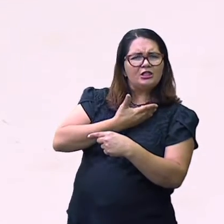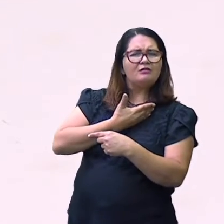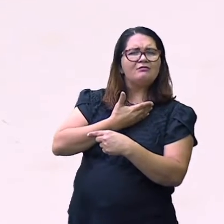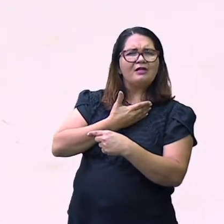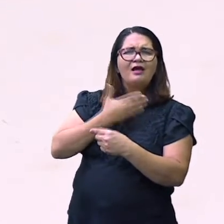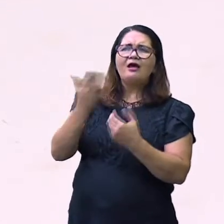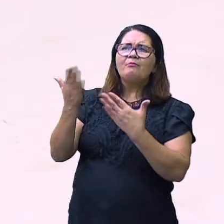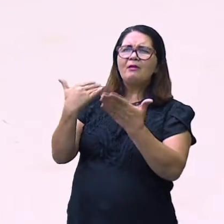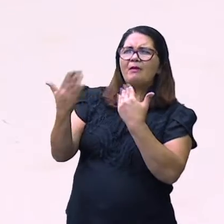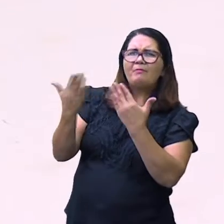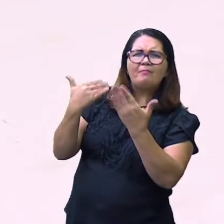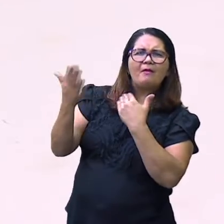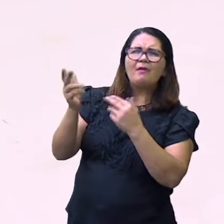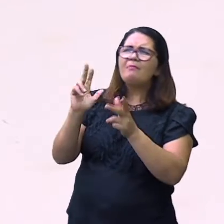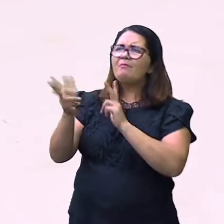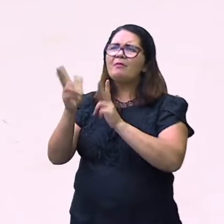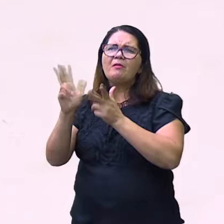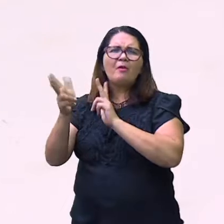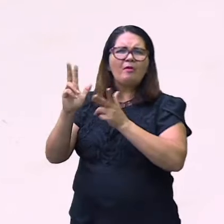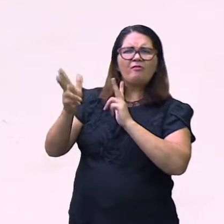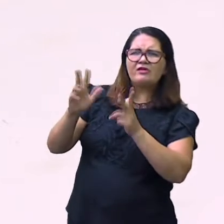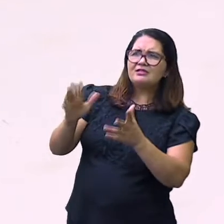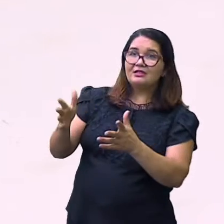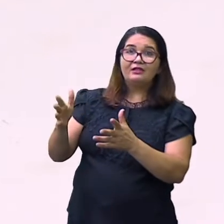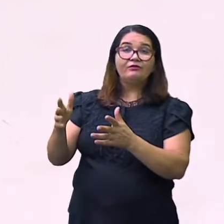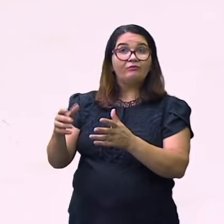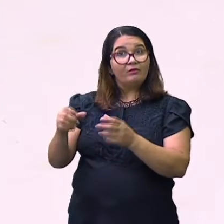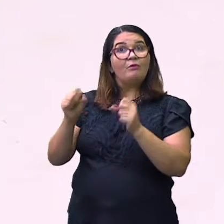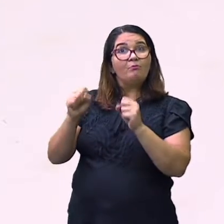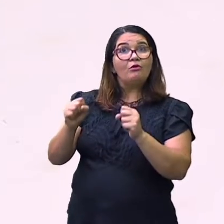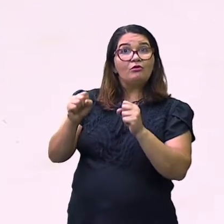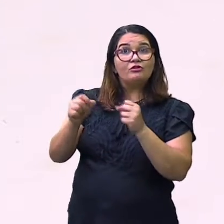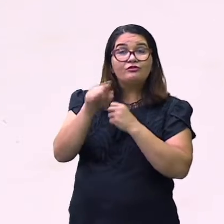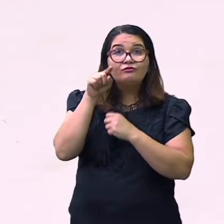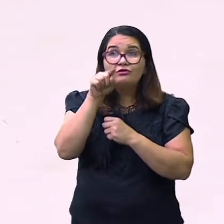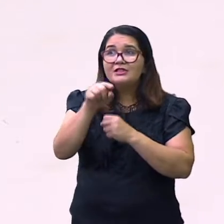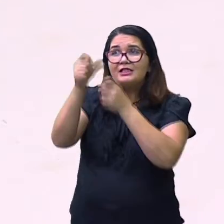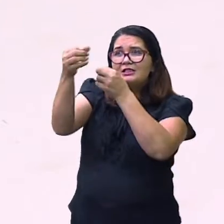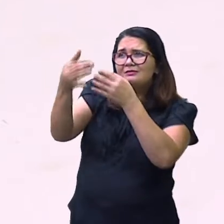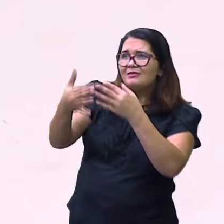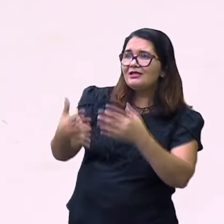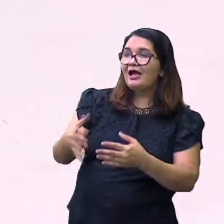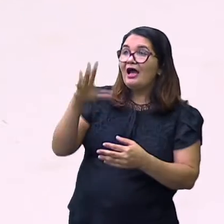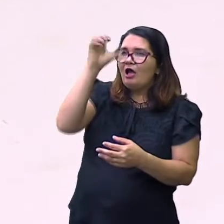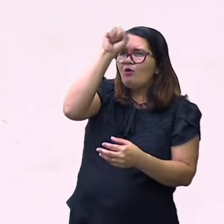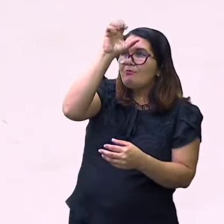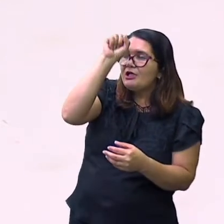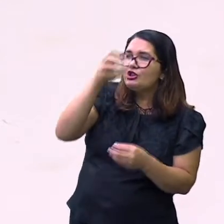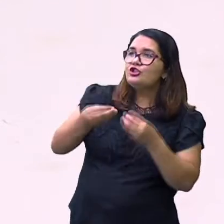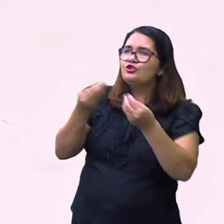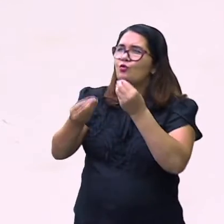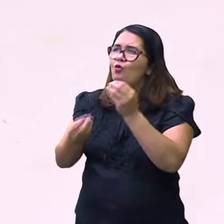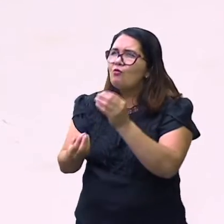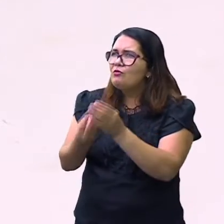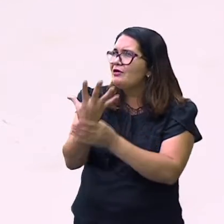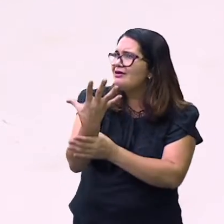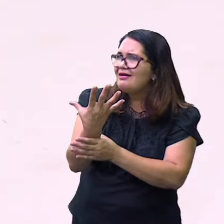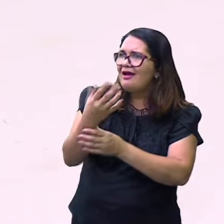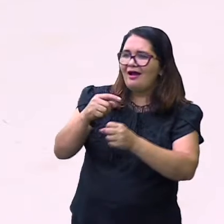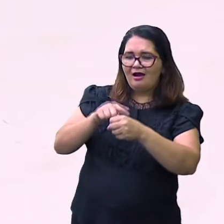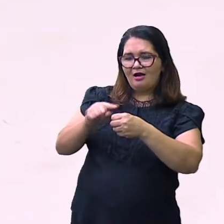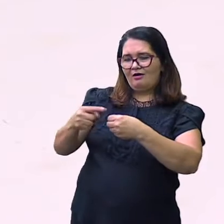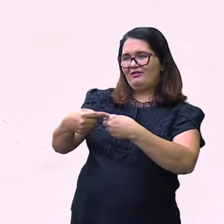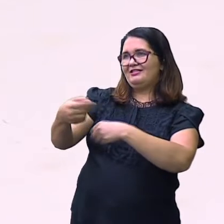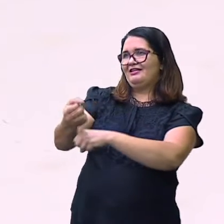seu coleguinha não conseguiu visualizar, e aí vocês conseguem fazer uma troca